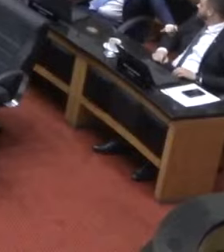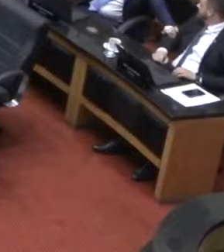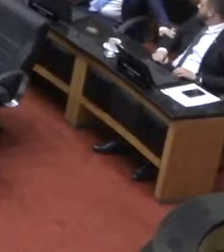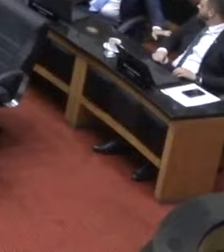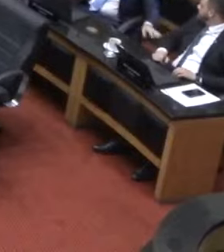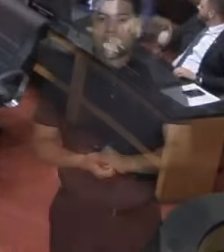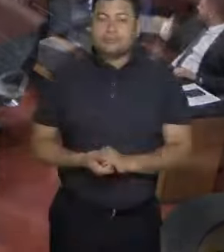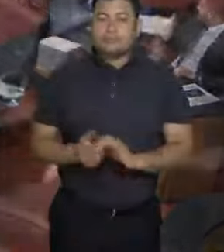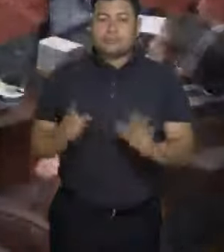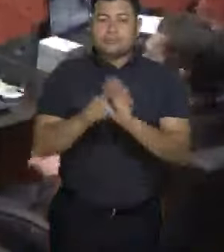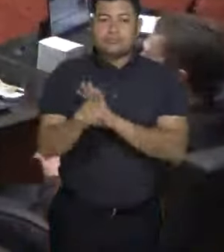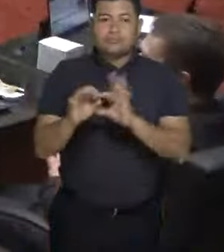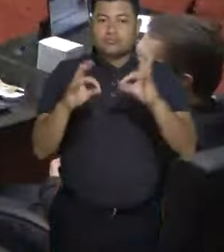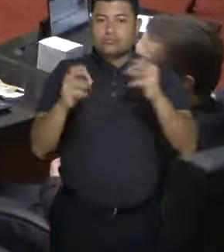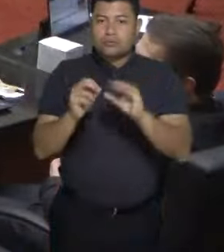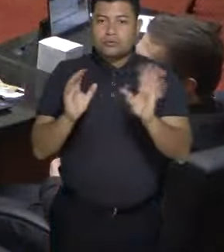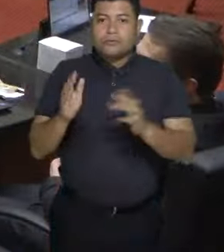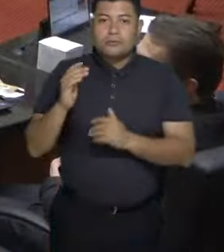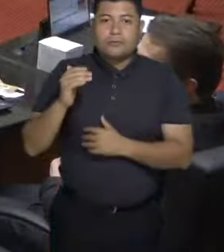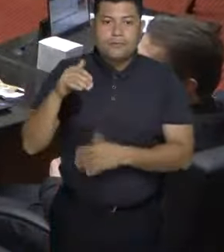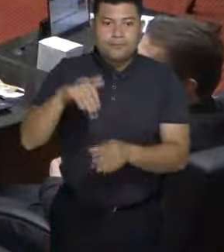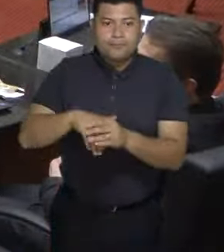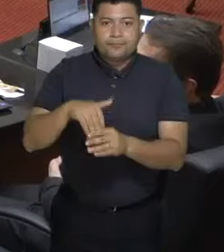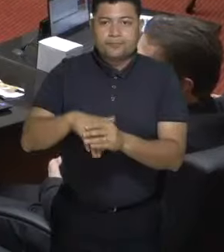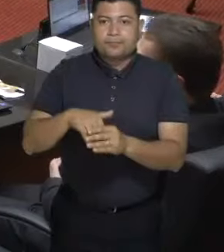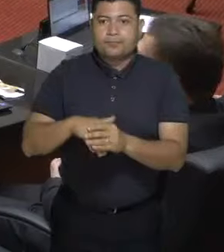Consulto, senhores deputados, se todos exercerem seu direito de voto.